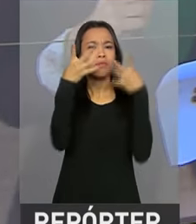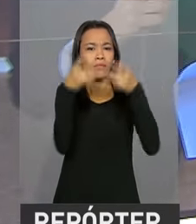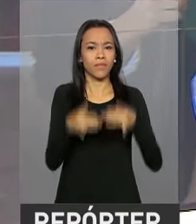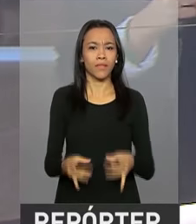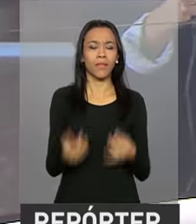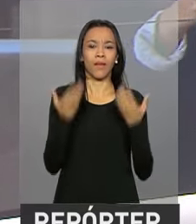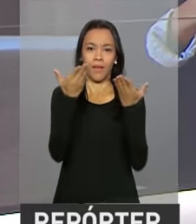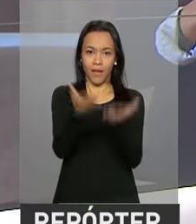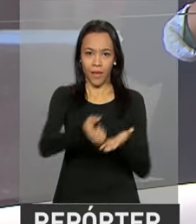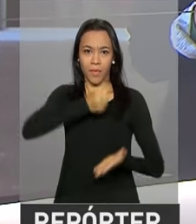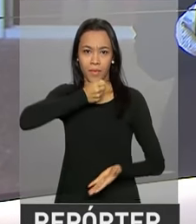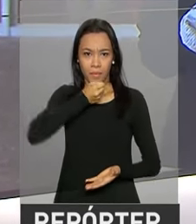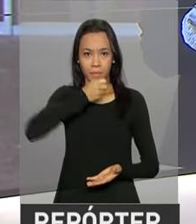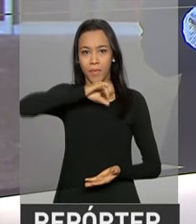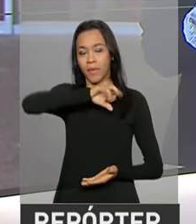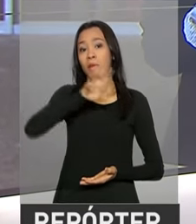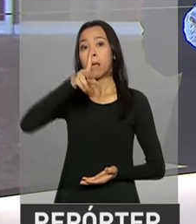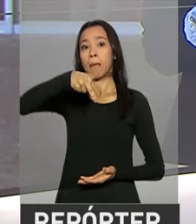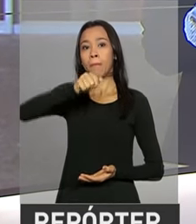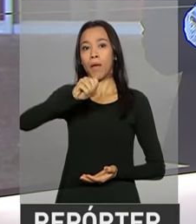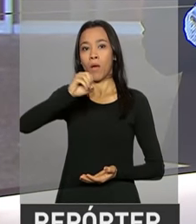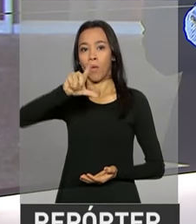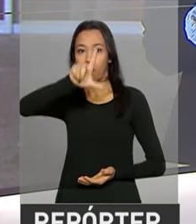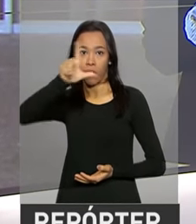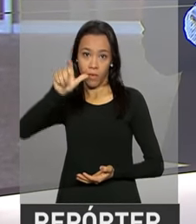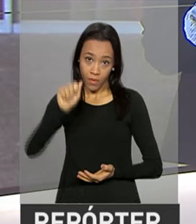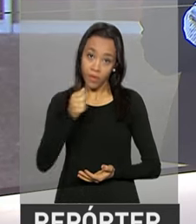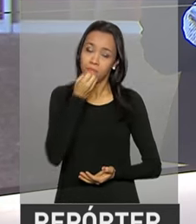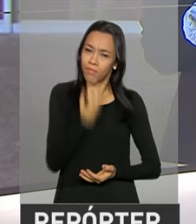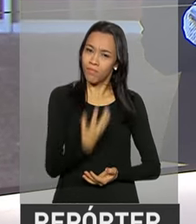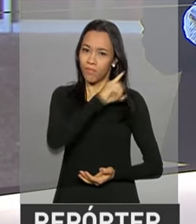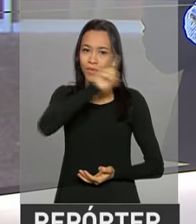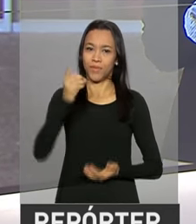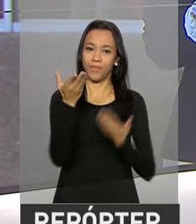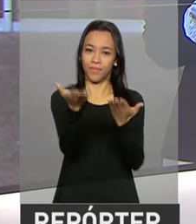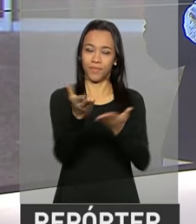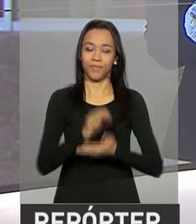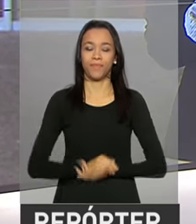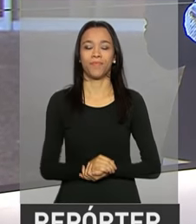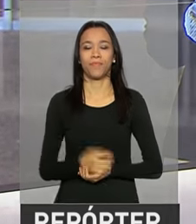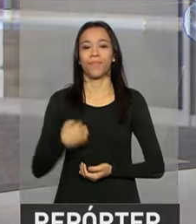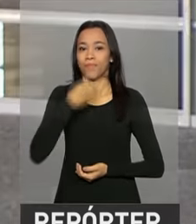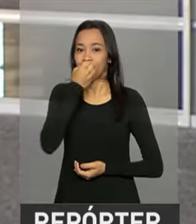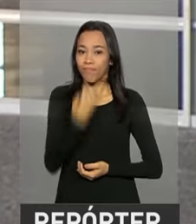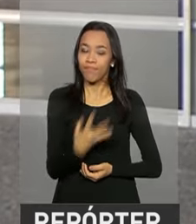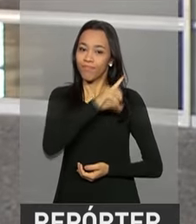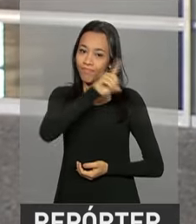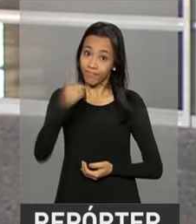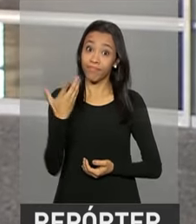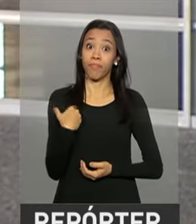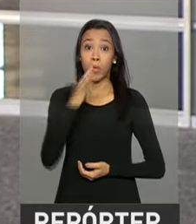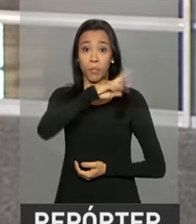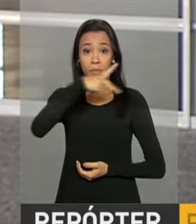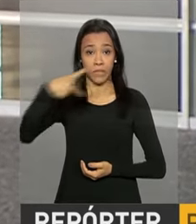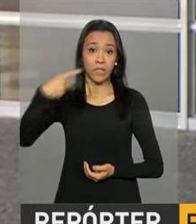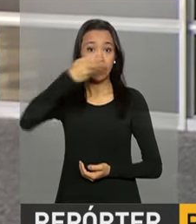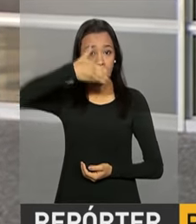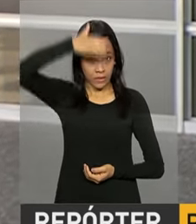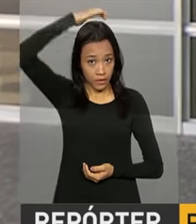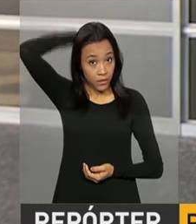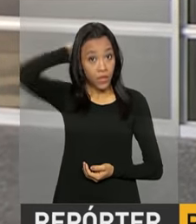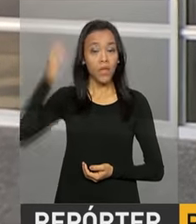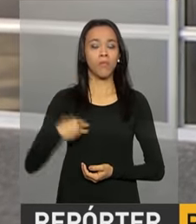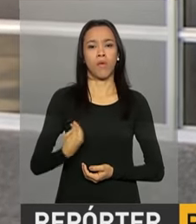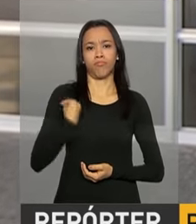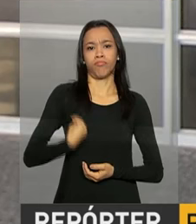está no Palácio do Planalto e traz para a gente ao vivo as informações. Bom dia, Paola. Bom dia, Daniele. Daniele, o presidente em exercício, Michel Temer,